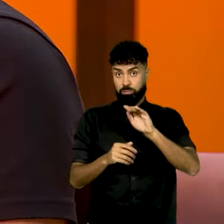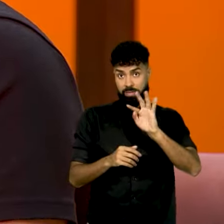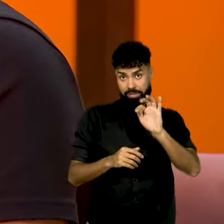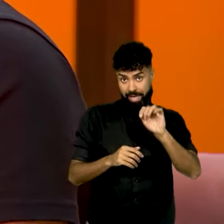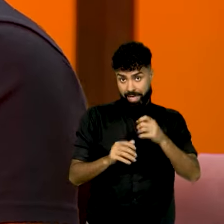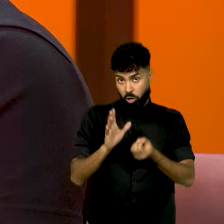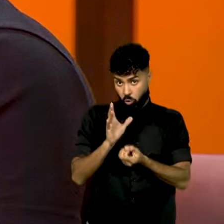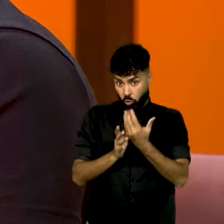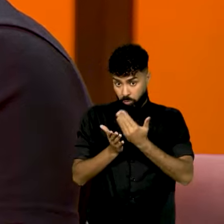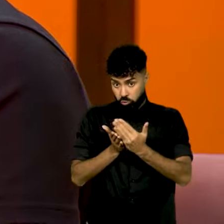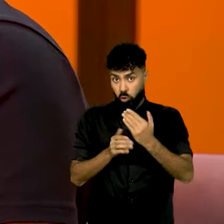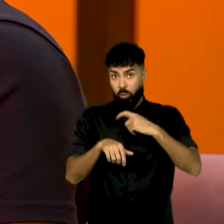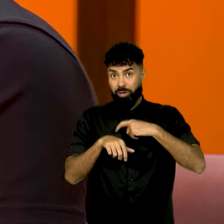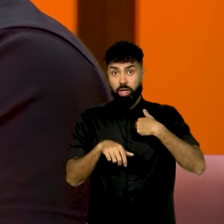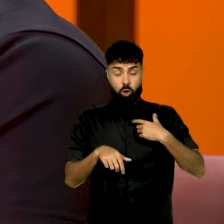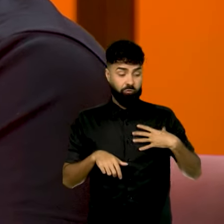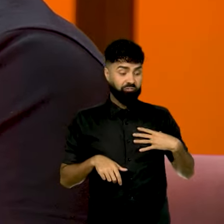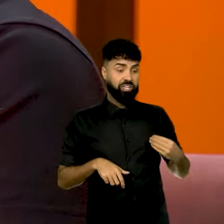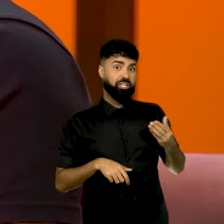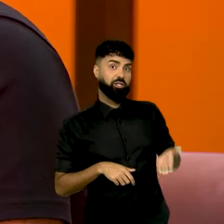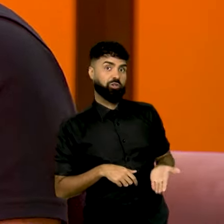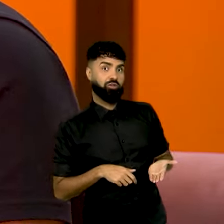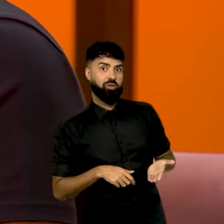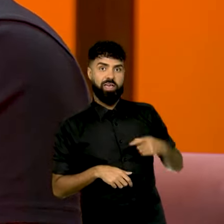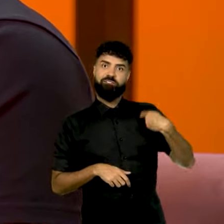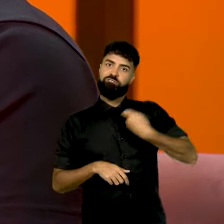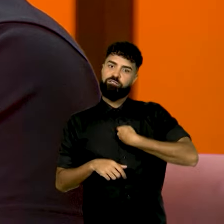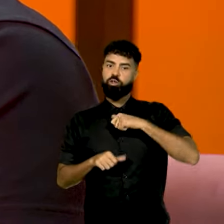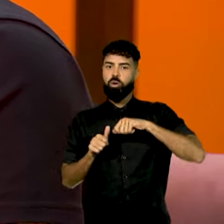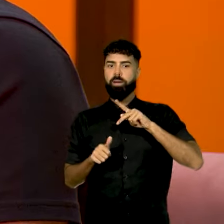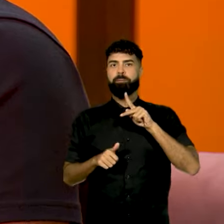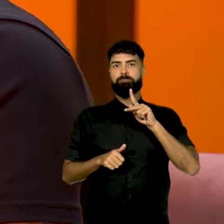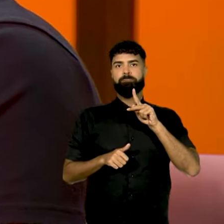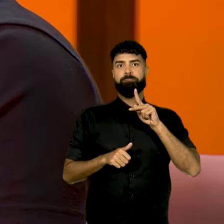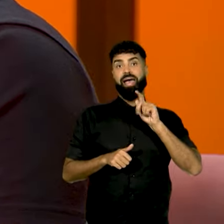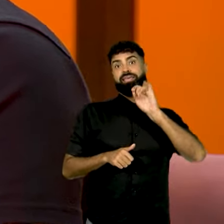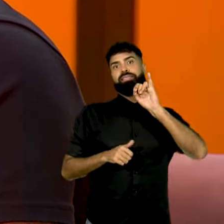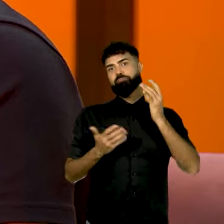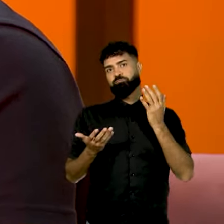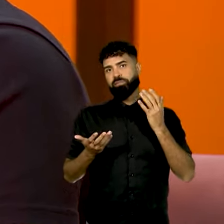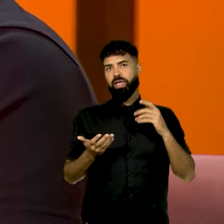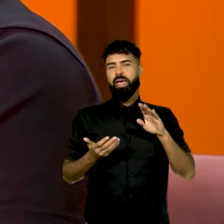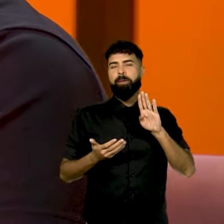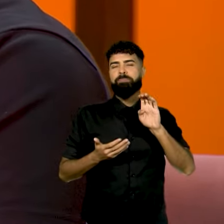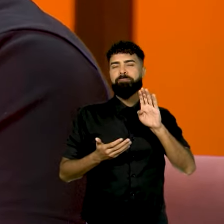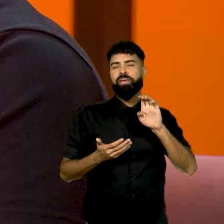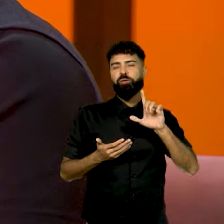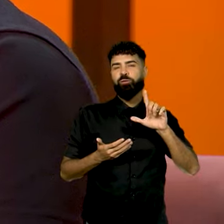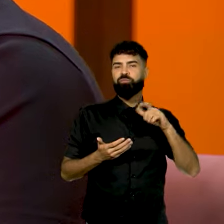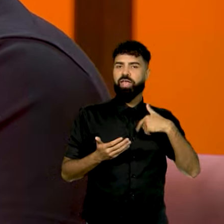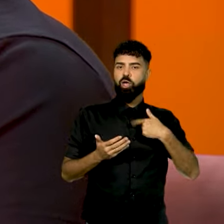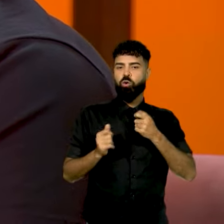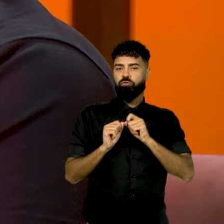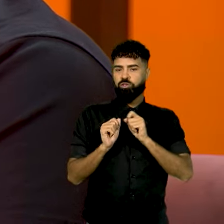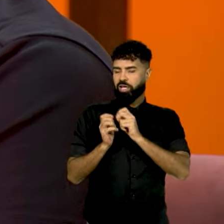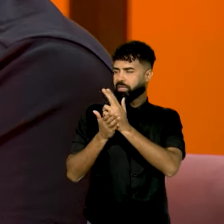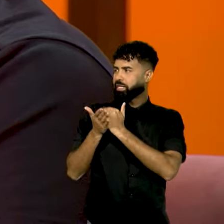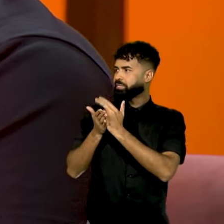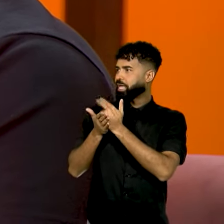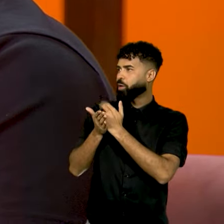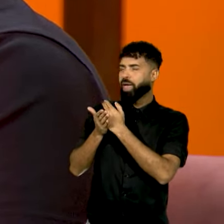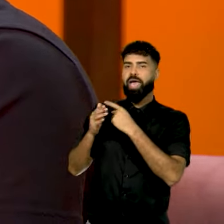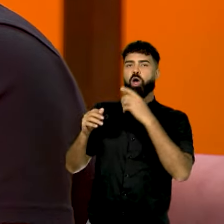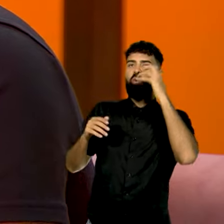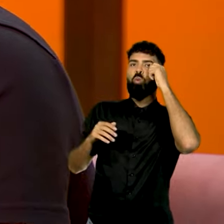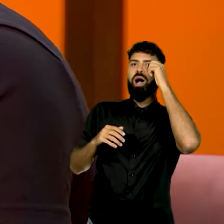momento que eu me tornei pai. Então... Da Bebel. O Bita nasceu, foi desenhado no quarto da Bebel. Na